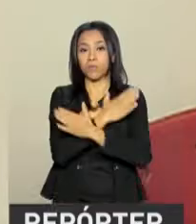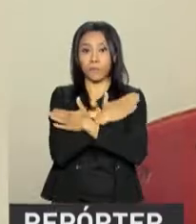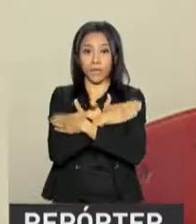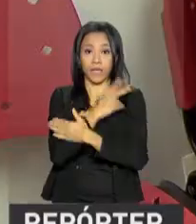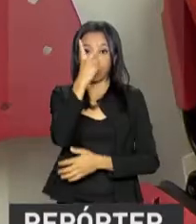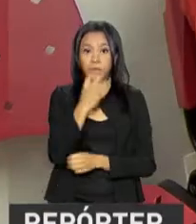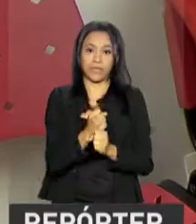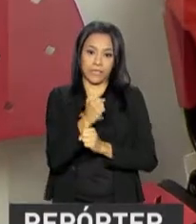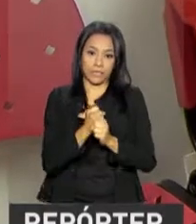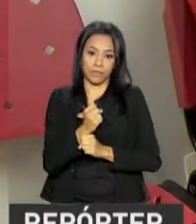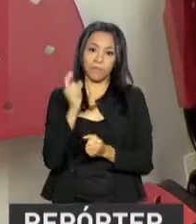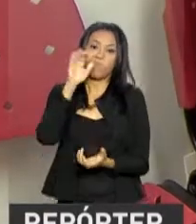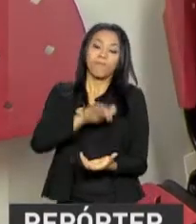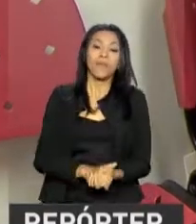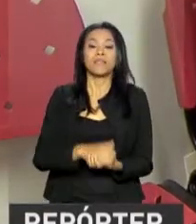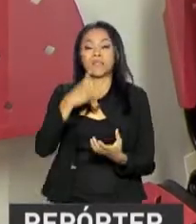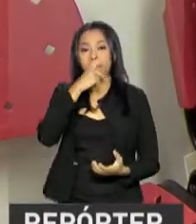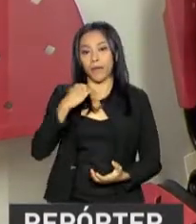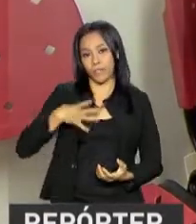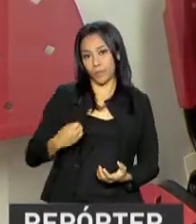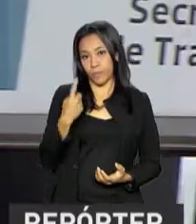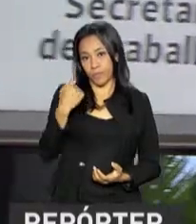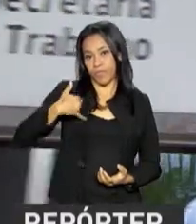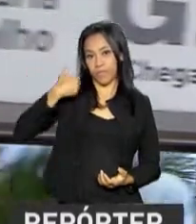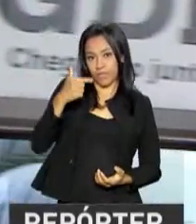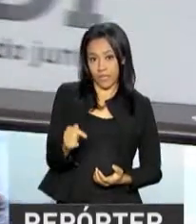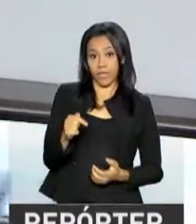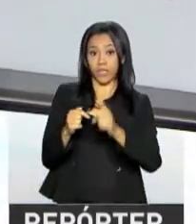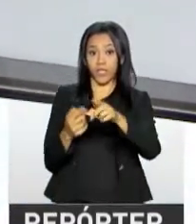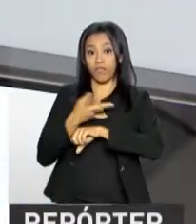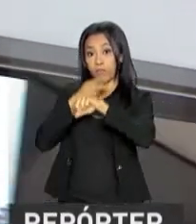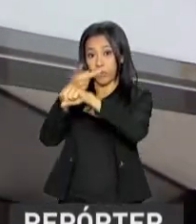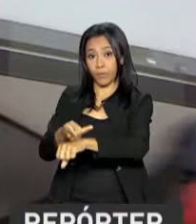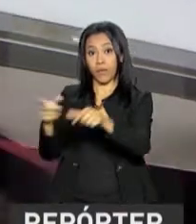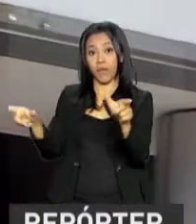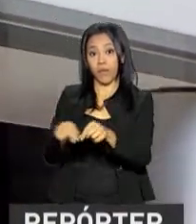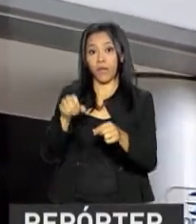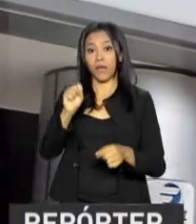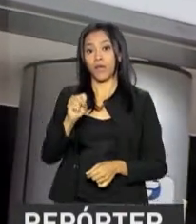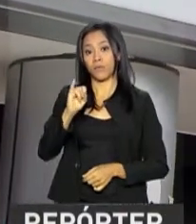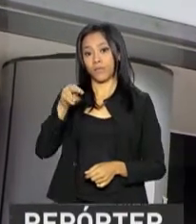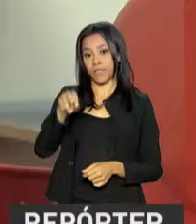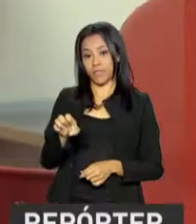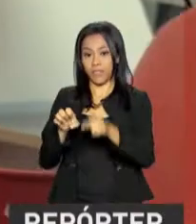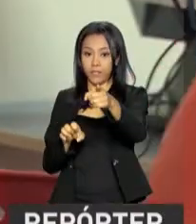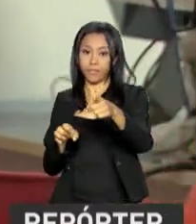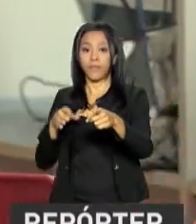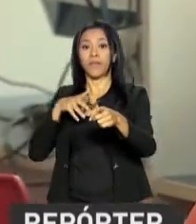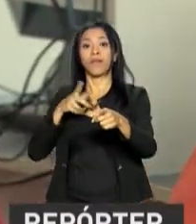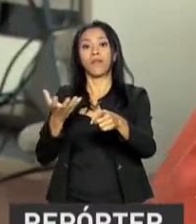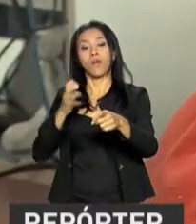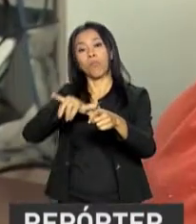dois anos casado e pai de uma menina de 7 anos é o sistema nacional de emprego o sine atrás de uma oportunidade